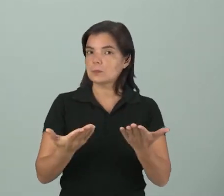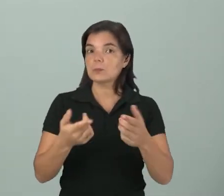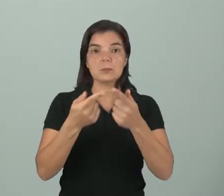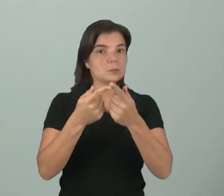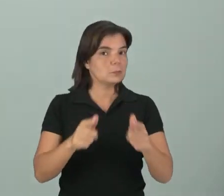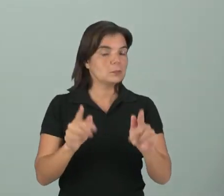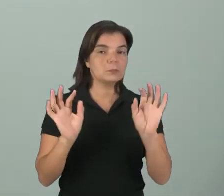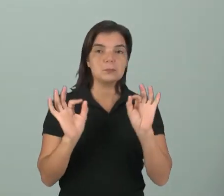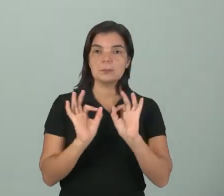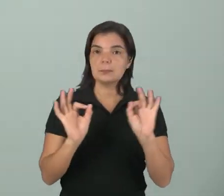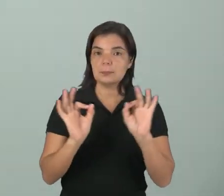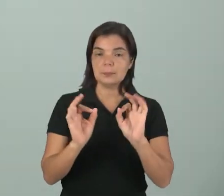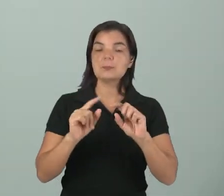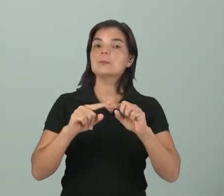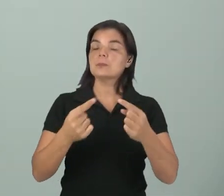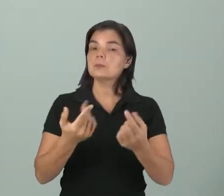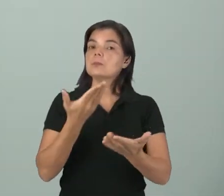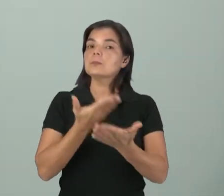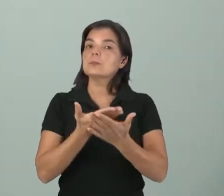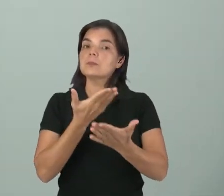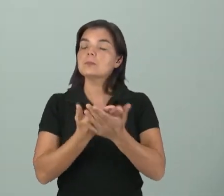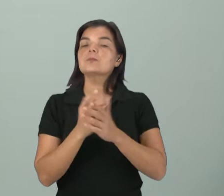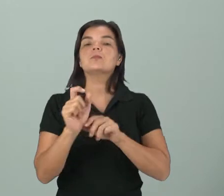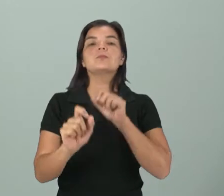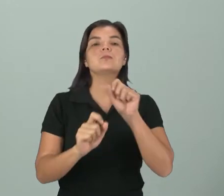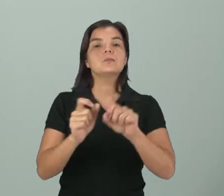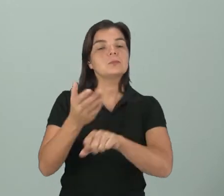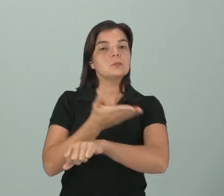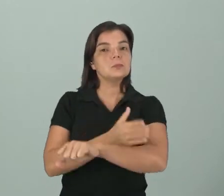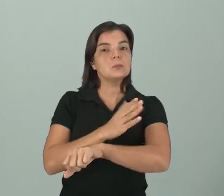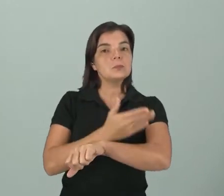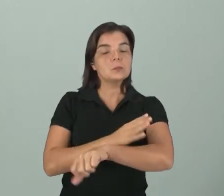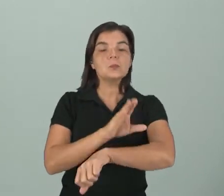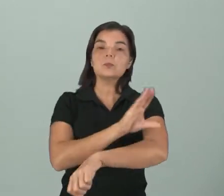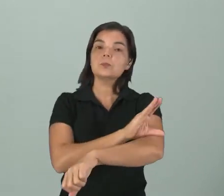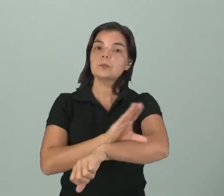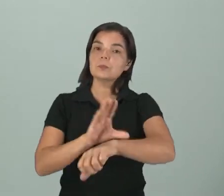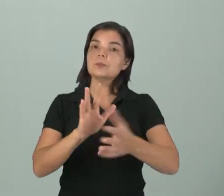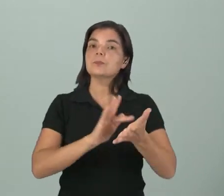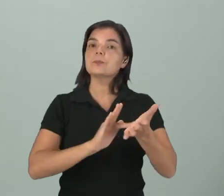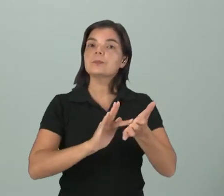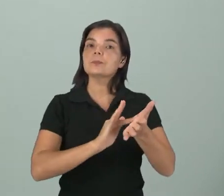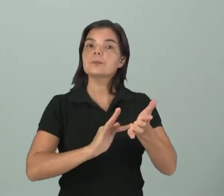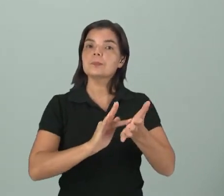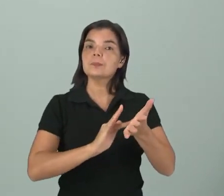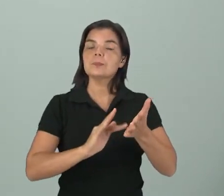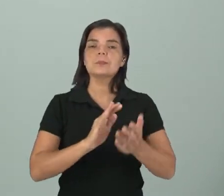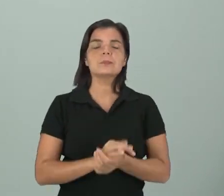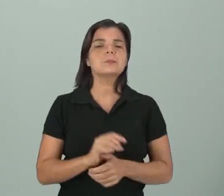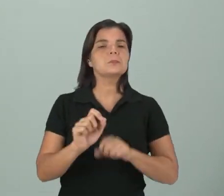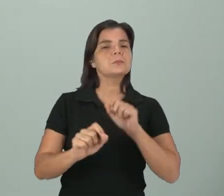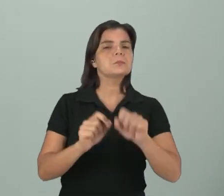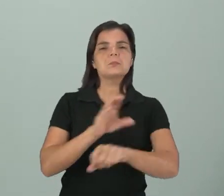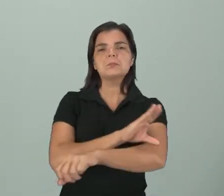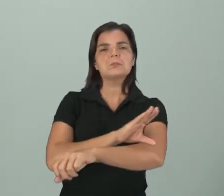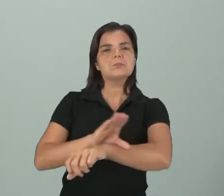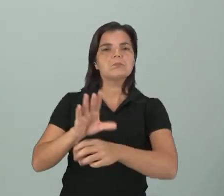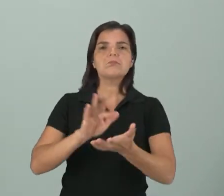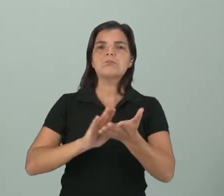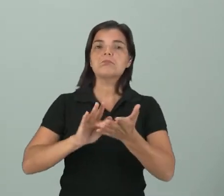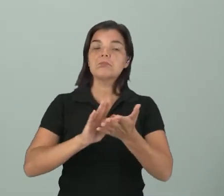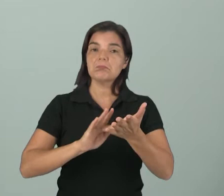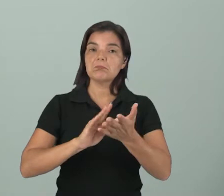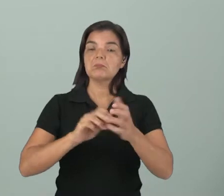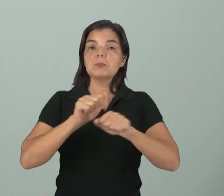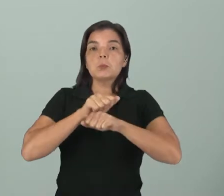sobre gramática normativa. Hoje nós vamos falar sobre práticas da cultura digital. A cultura digital, ela